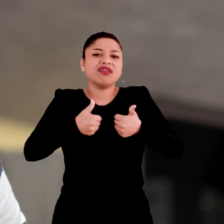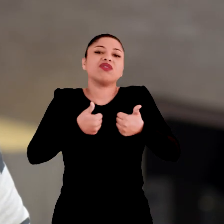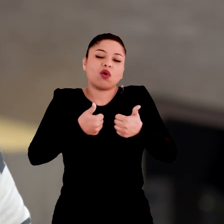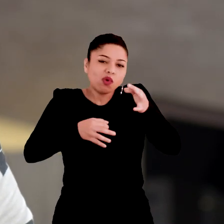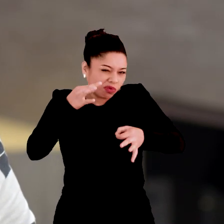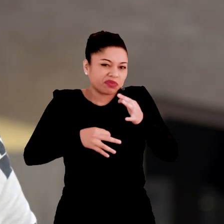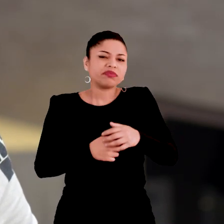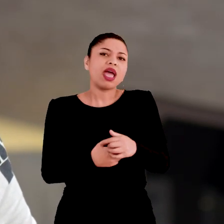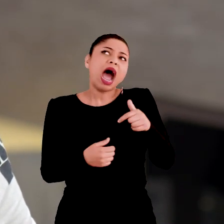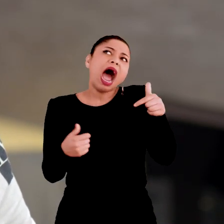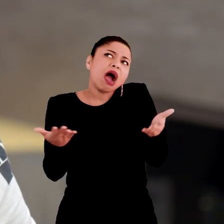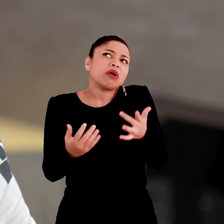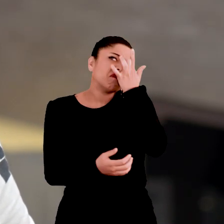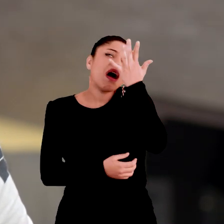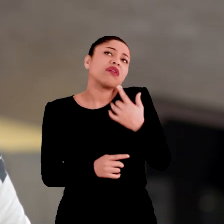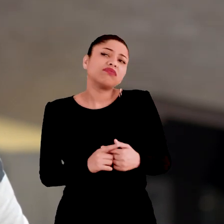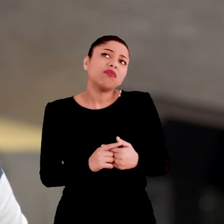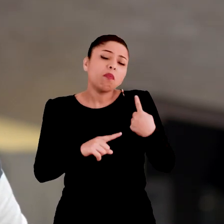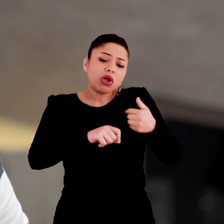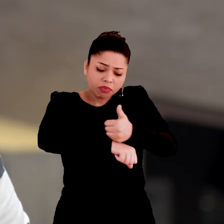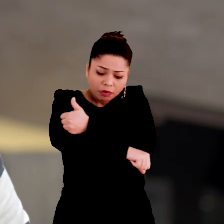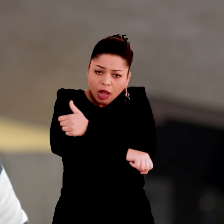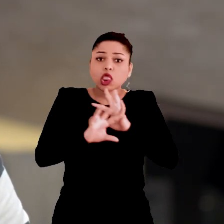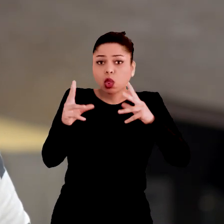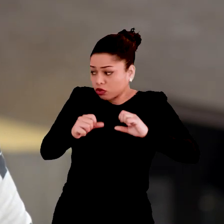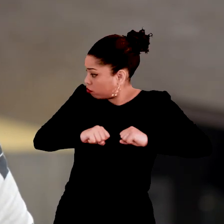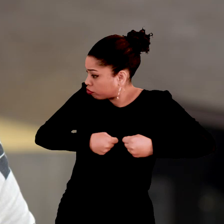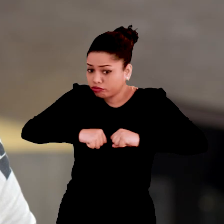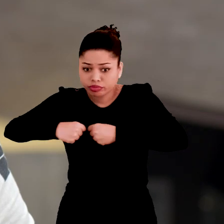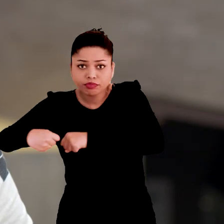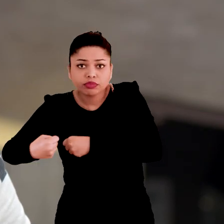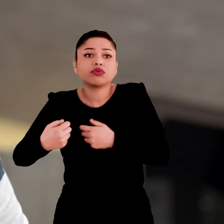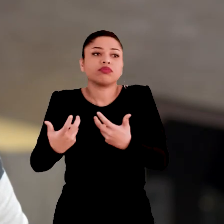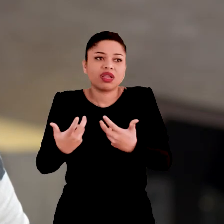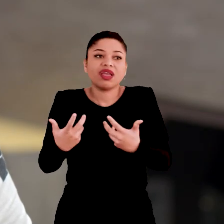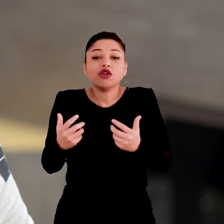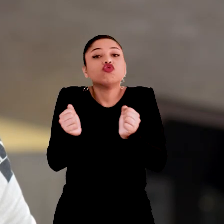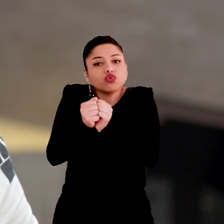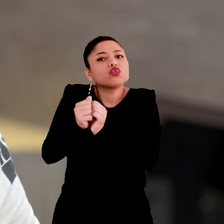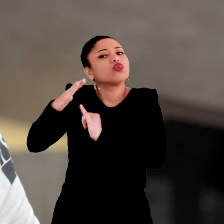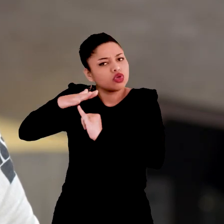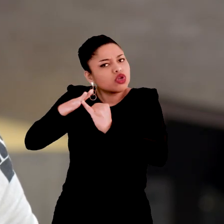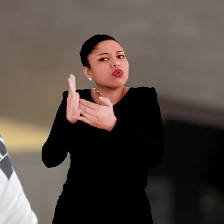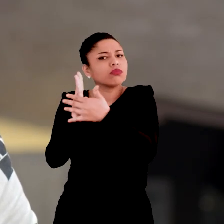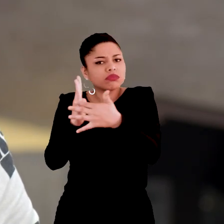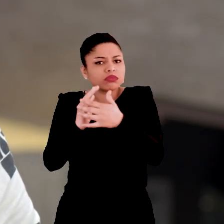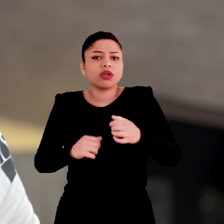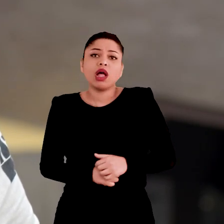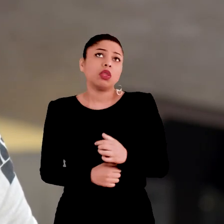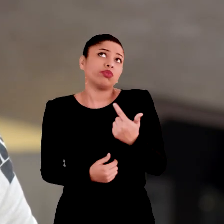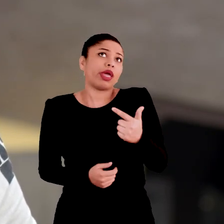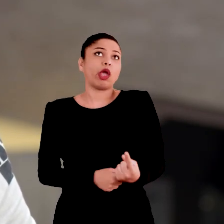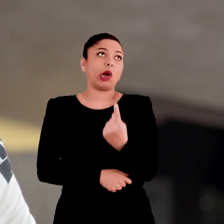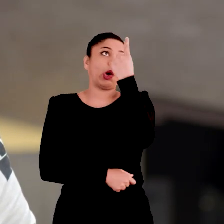sentido de que eu acho que os jurados estavam empenhados, junto com o próprio Tomi, em mostrar que não existe uma